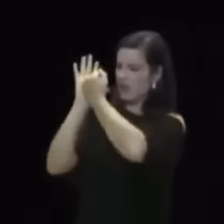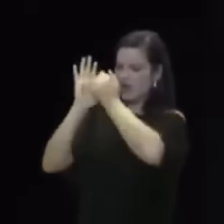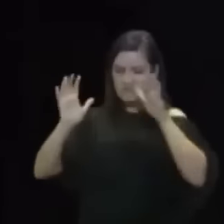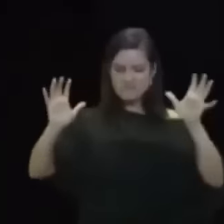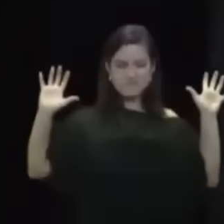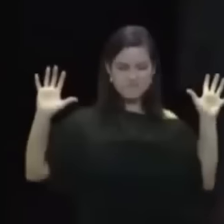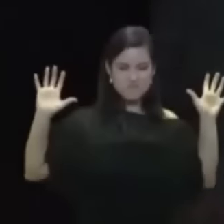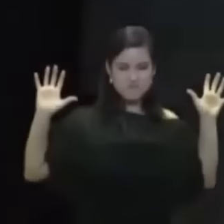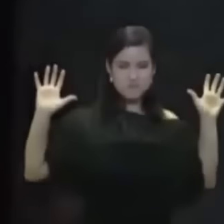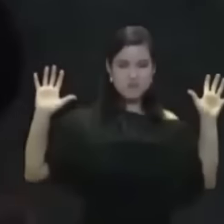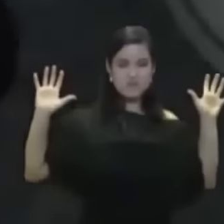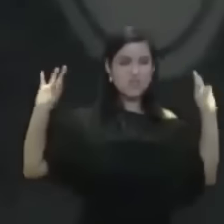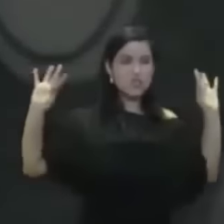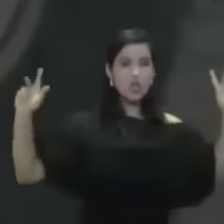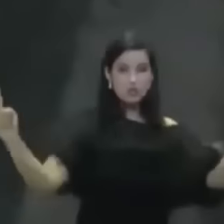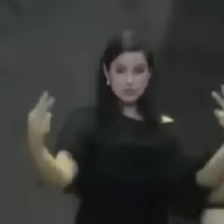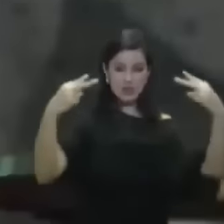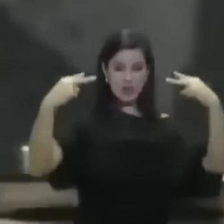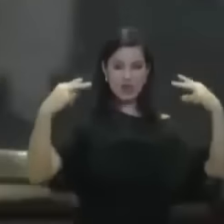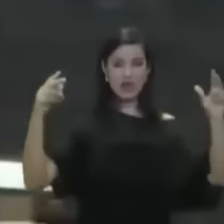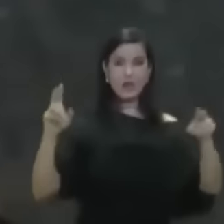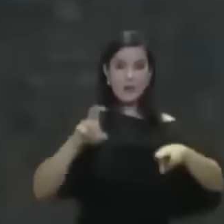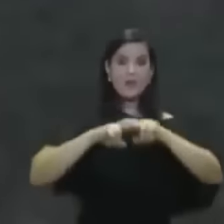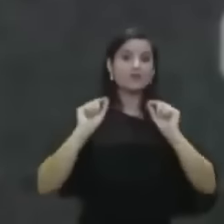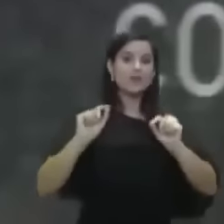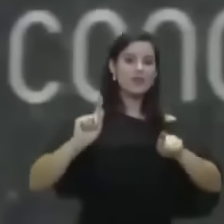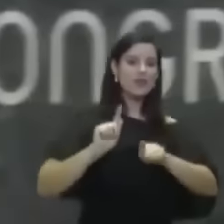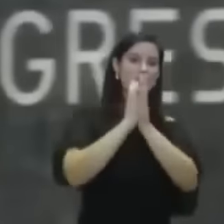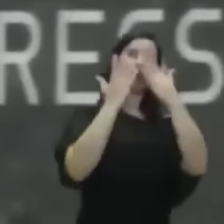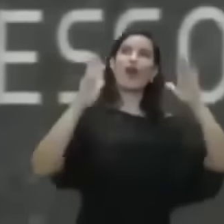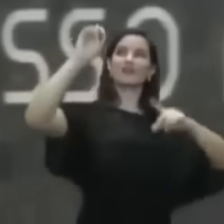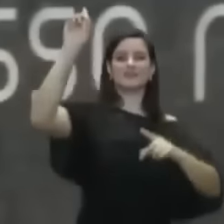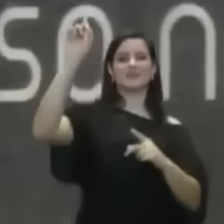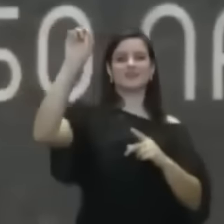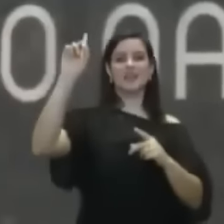num palco para a glória de Deus e num instrumento para a nossa salvação.